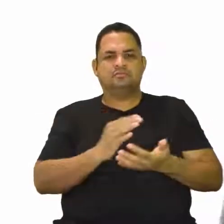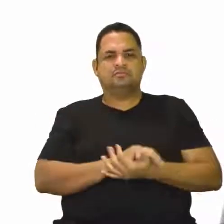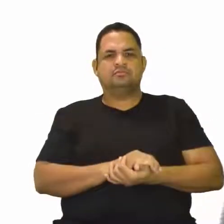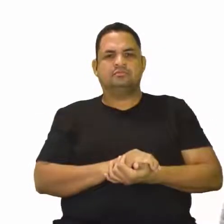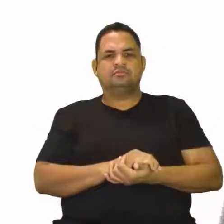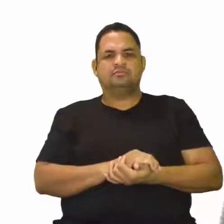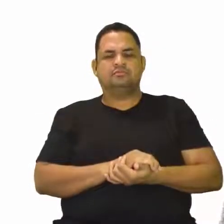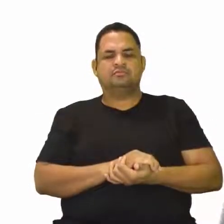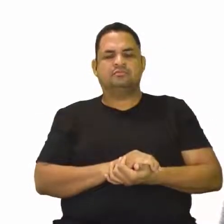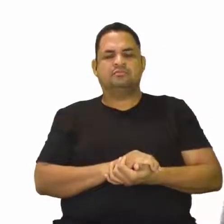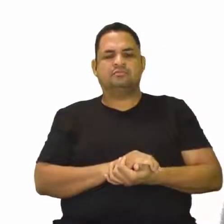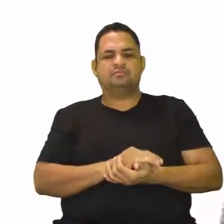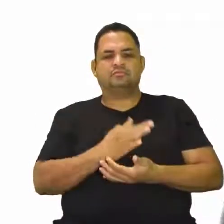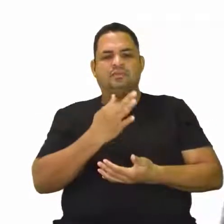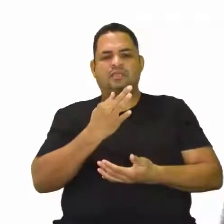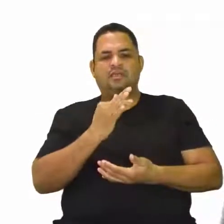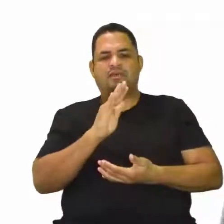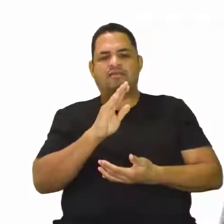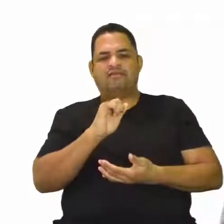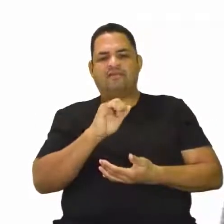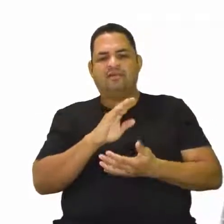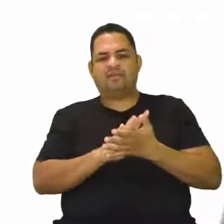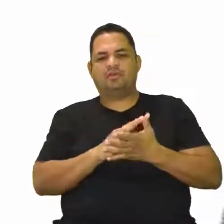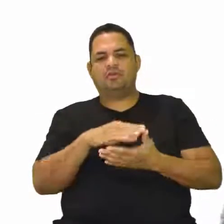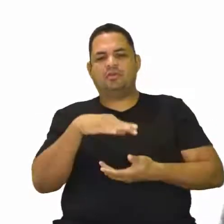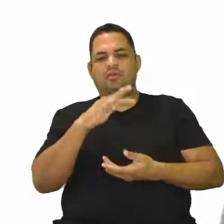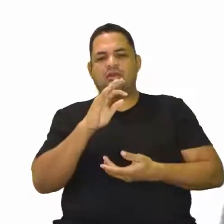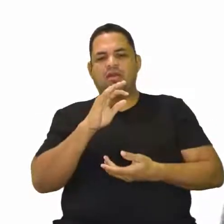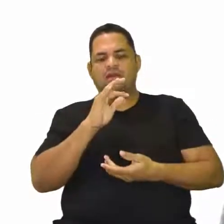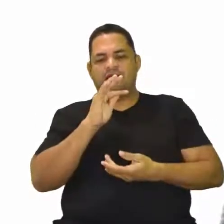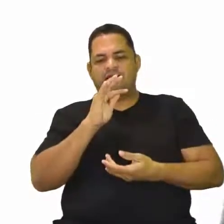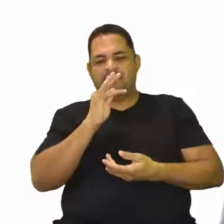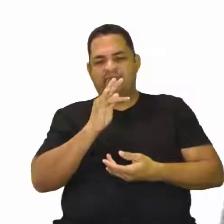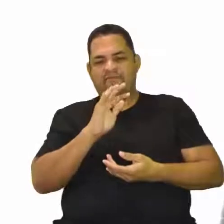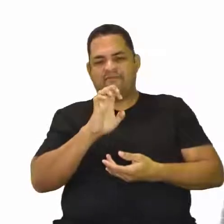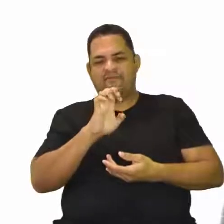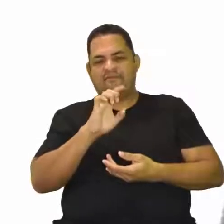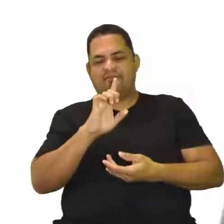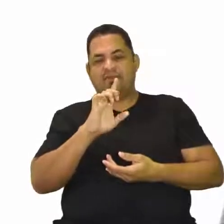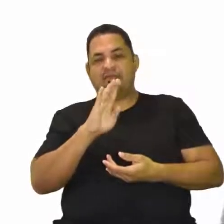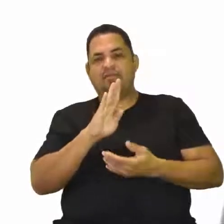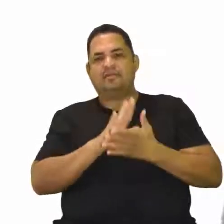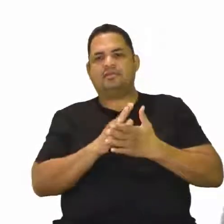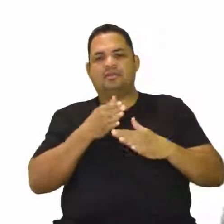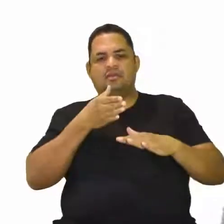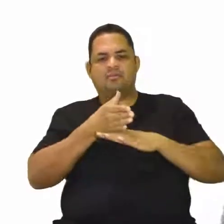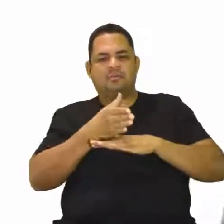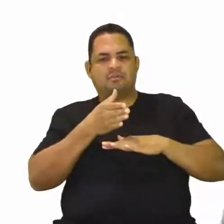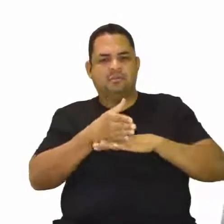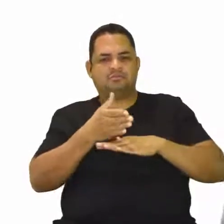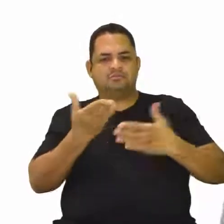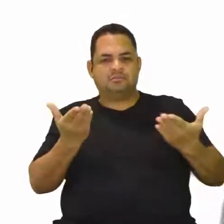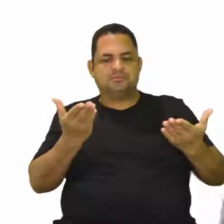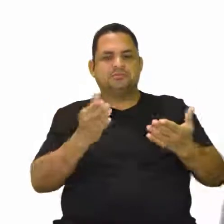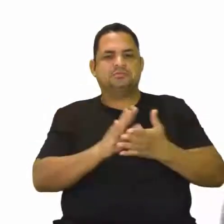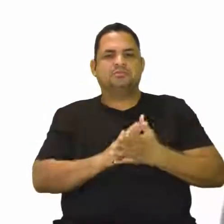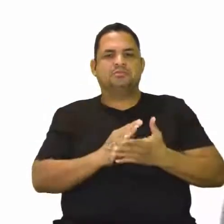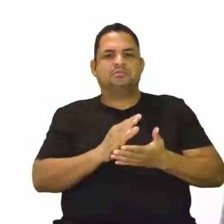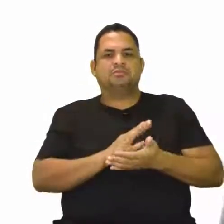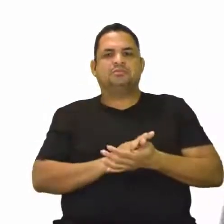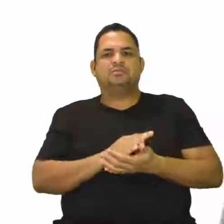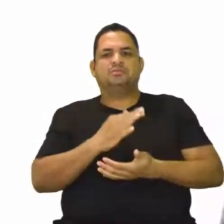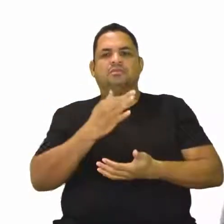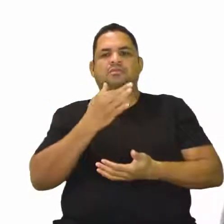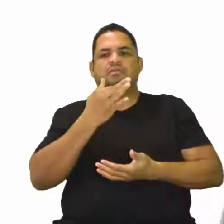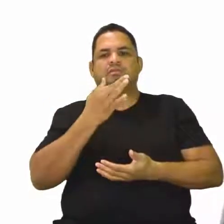tá tanto a Fabi com uma febre tiveram grande participação senhor é esse a